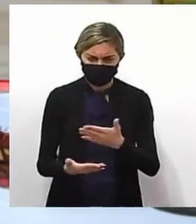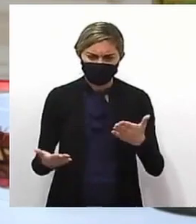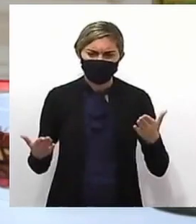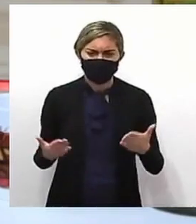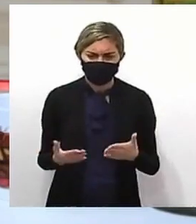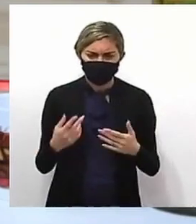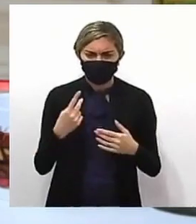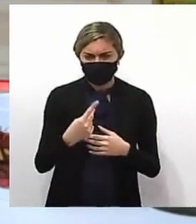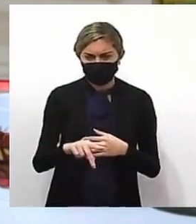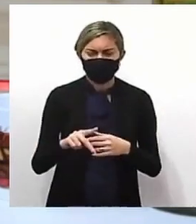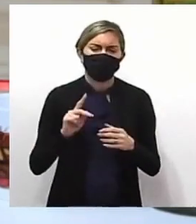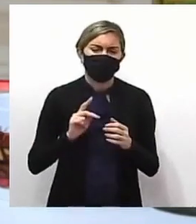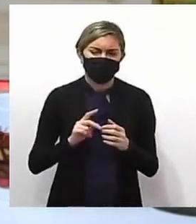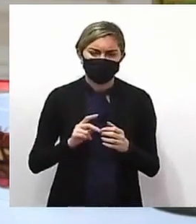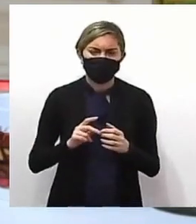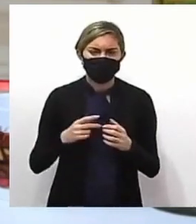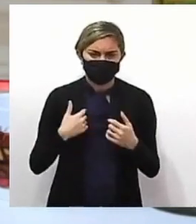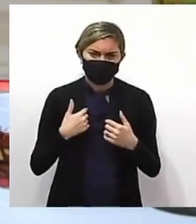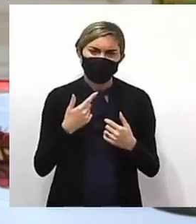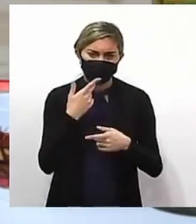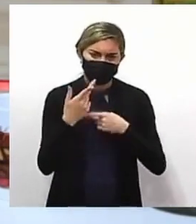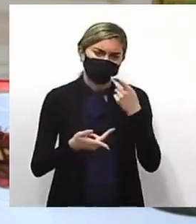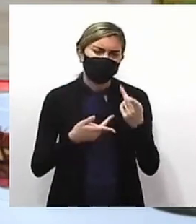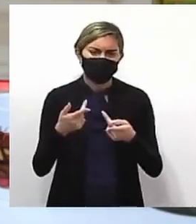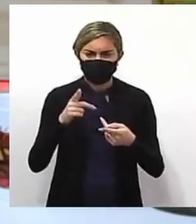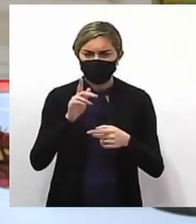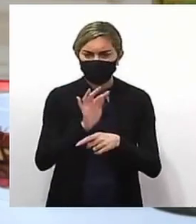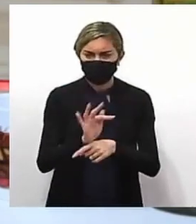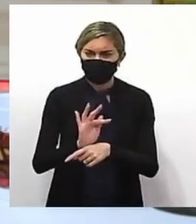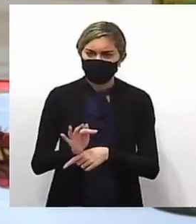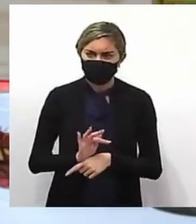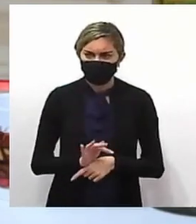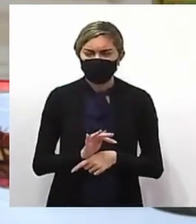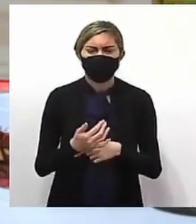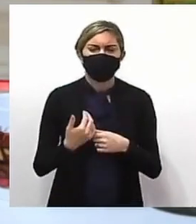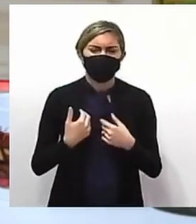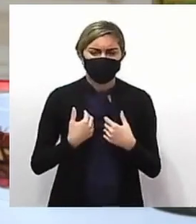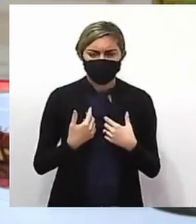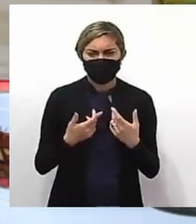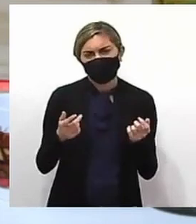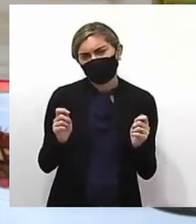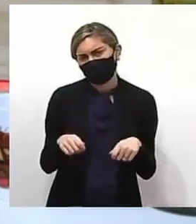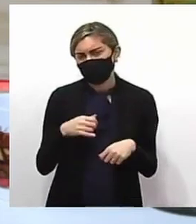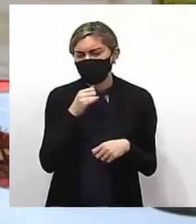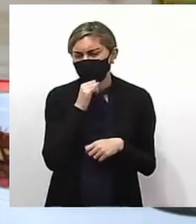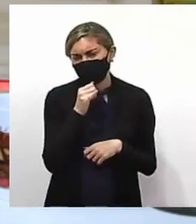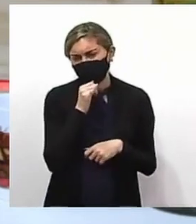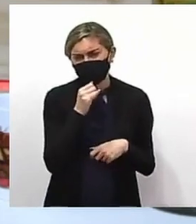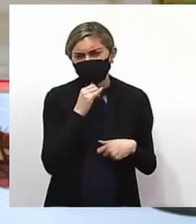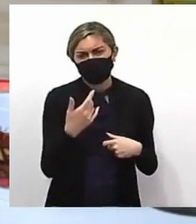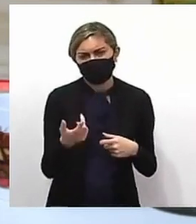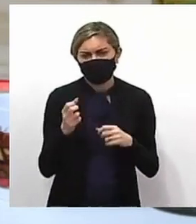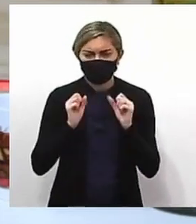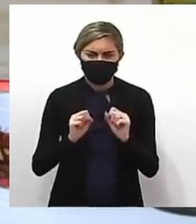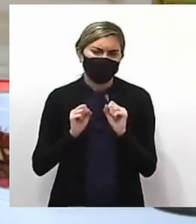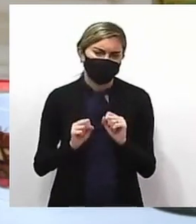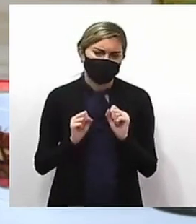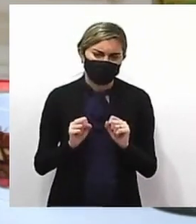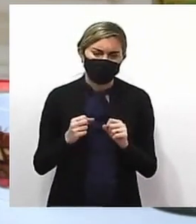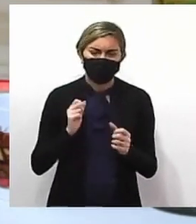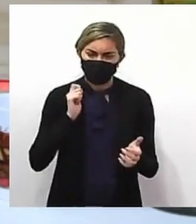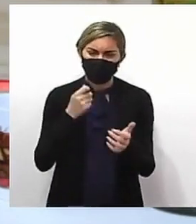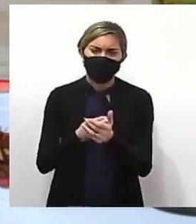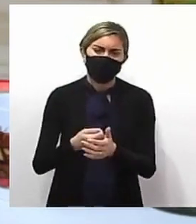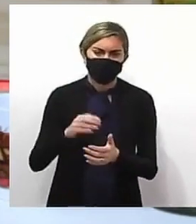o que Ginha fala no filme sobre, por exemplo, hoje poder comprar